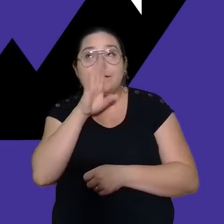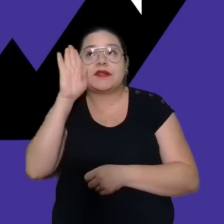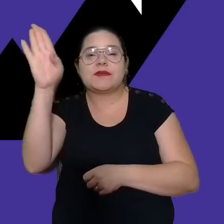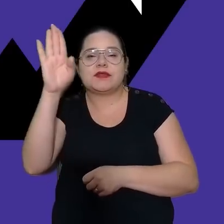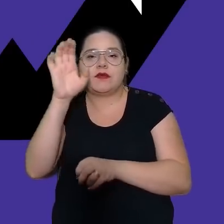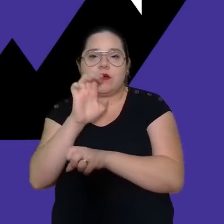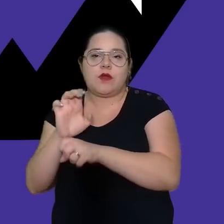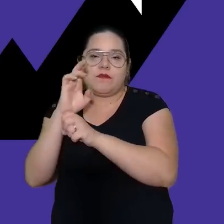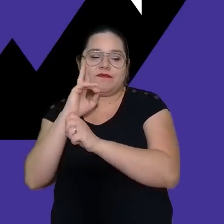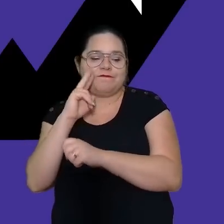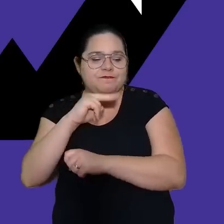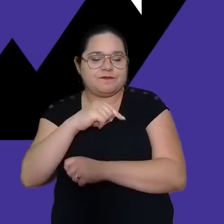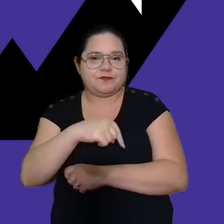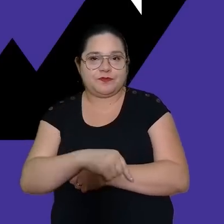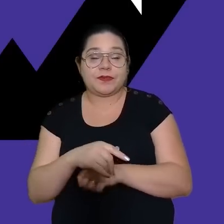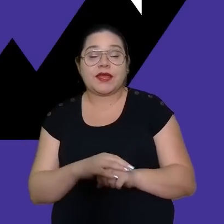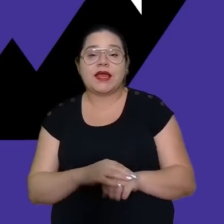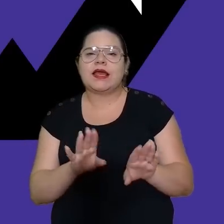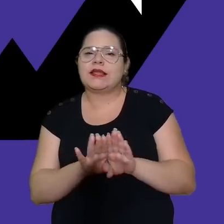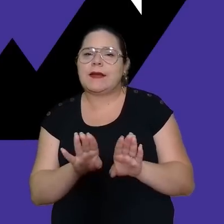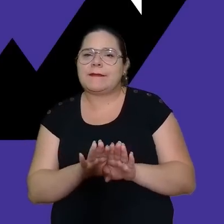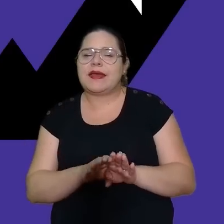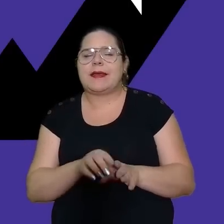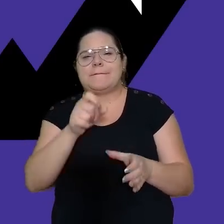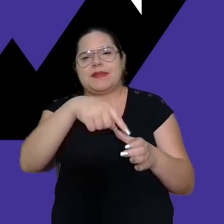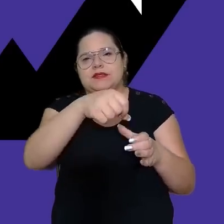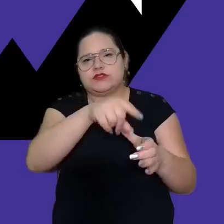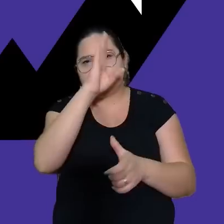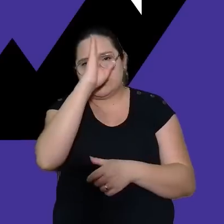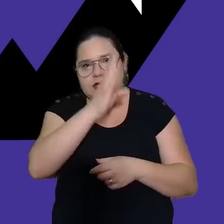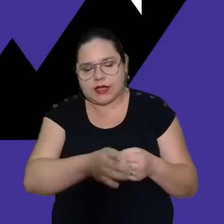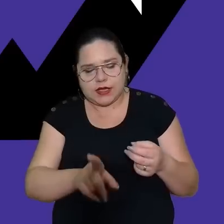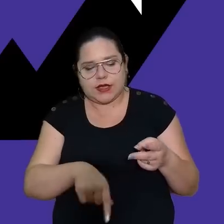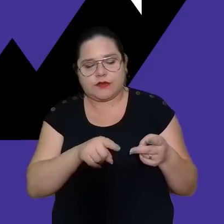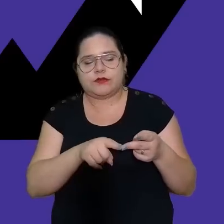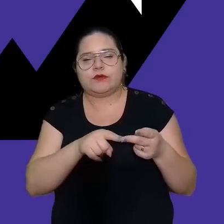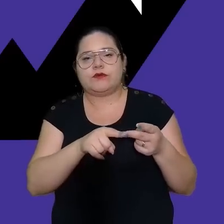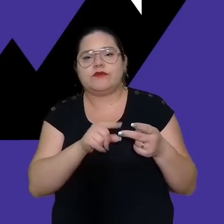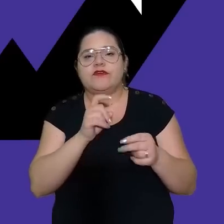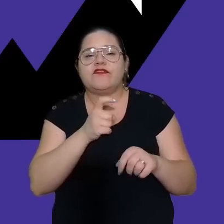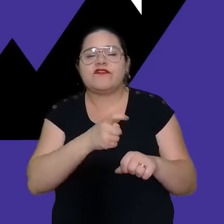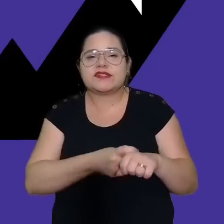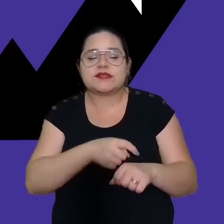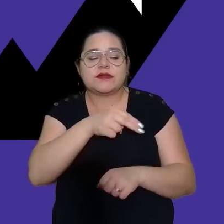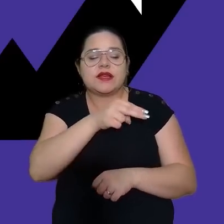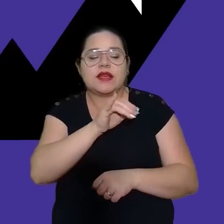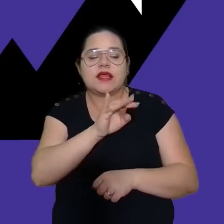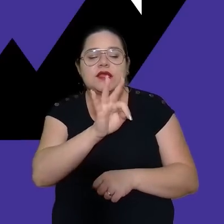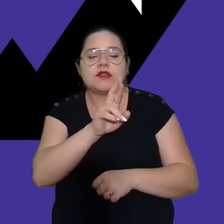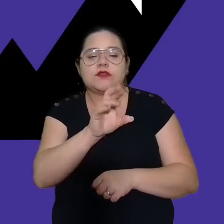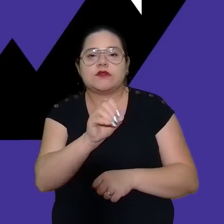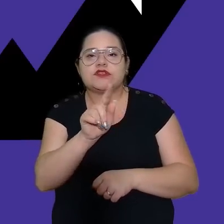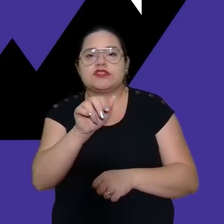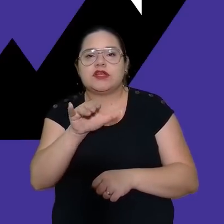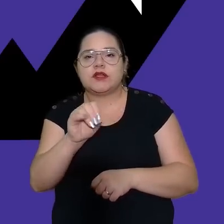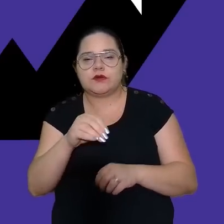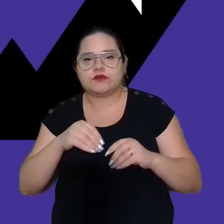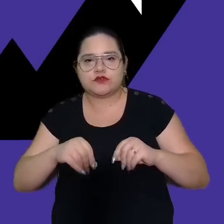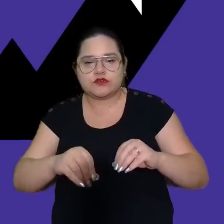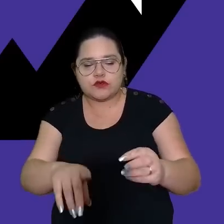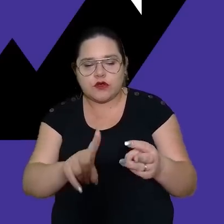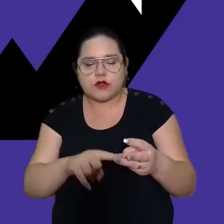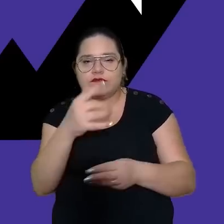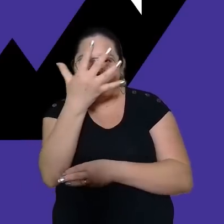um dos aspectos, além do plantio direto, além da fixação de nitrogênio no solo, além da integração lavoura-pecuária-floresta, além